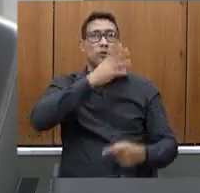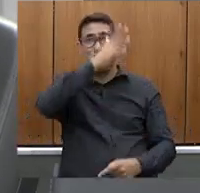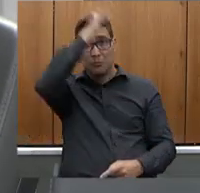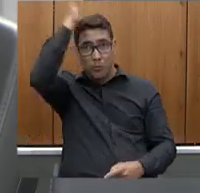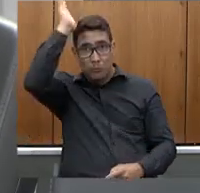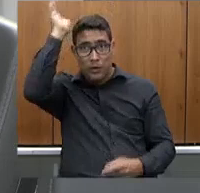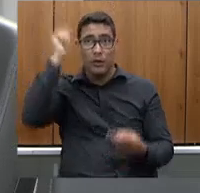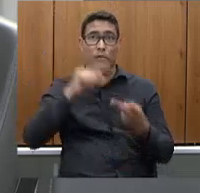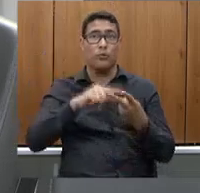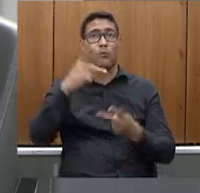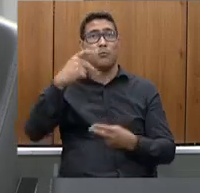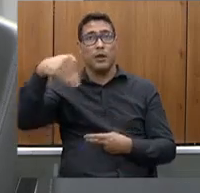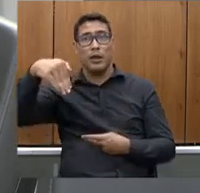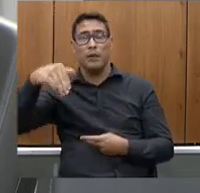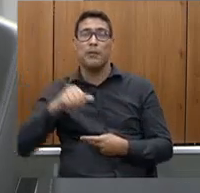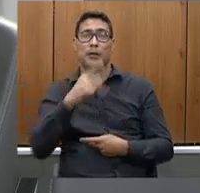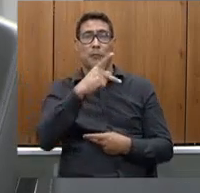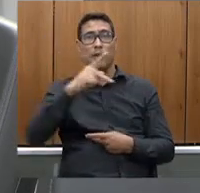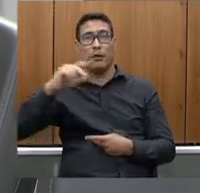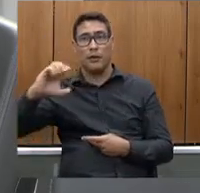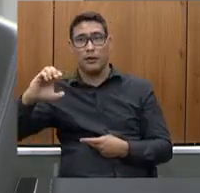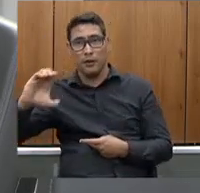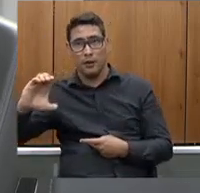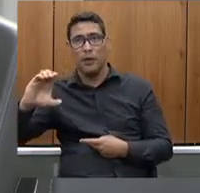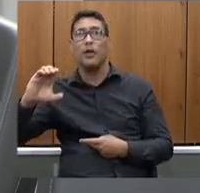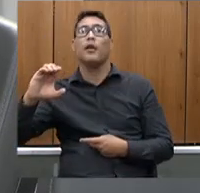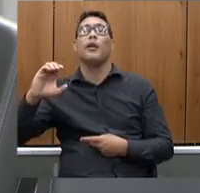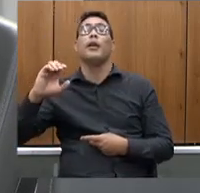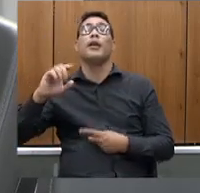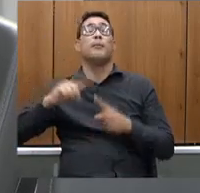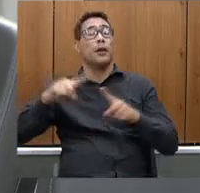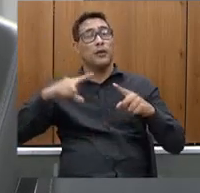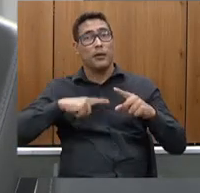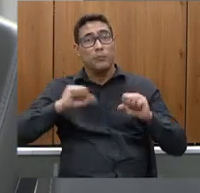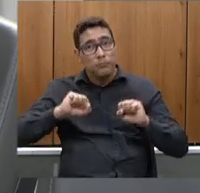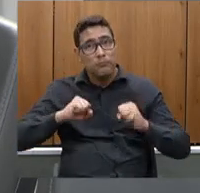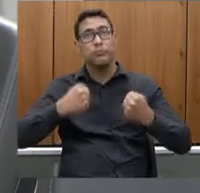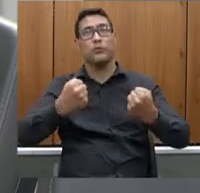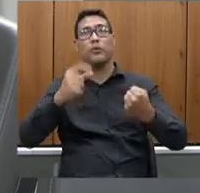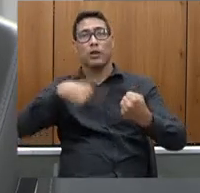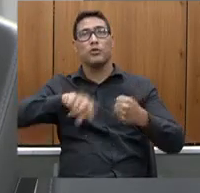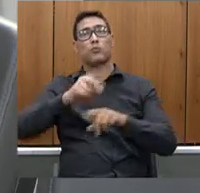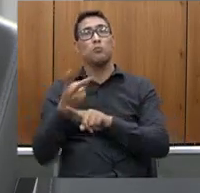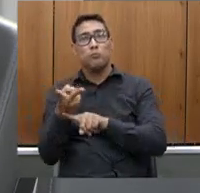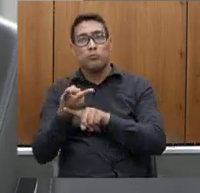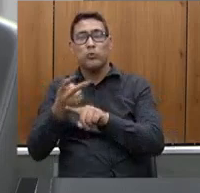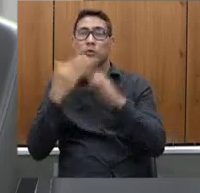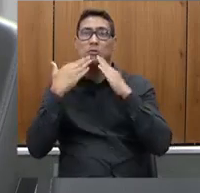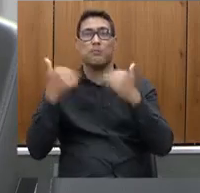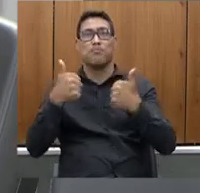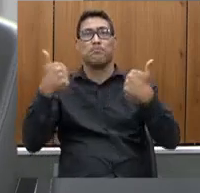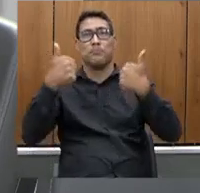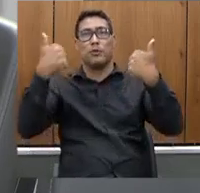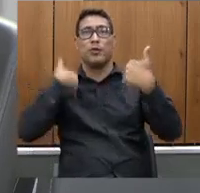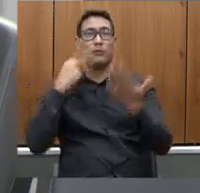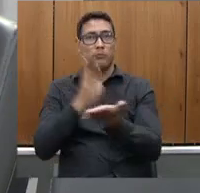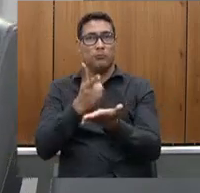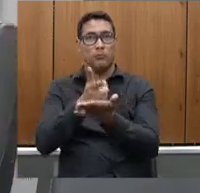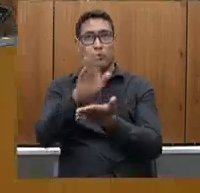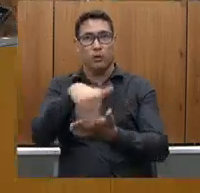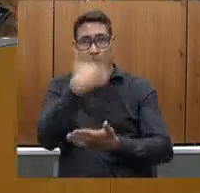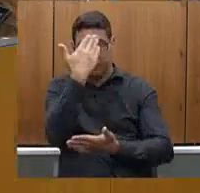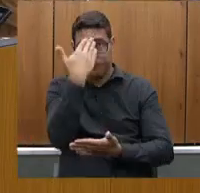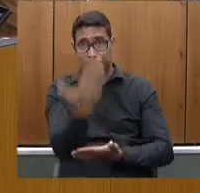pm PC e ser Justo mas é um esforço né da gente buscar a melhoria eu agradeço